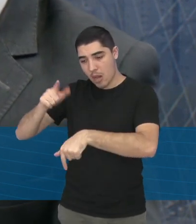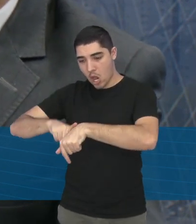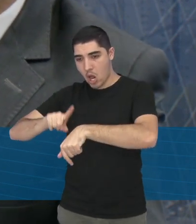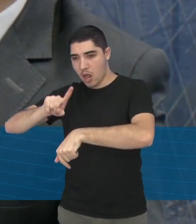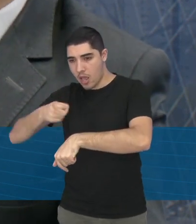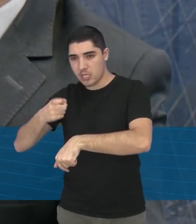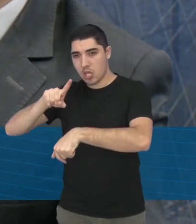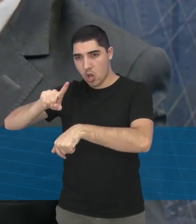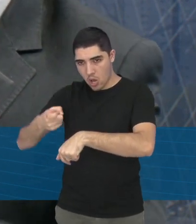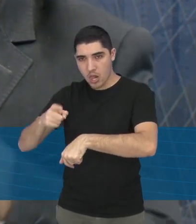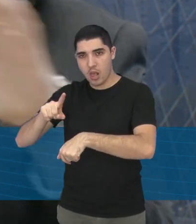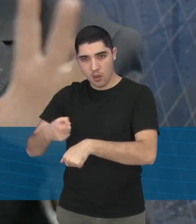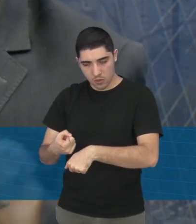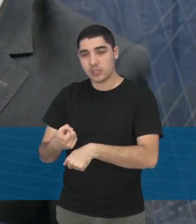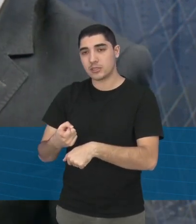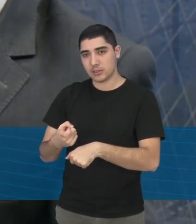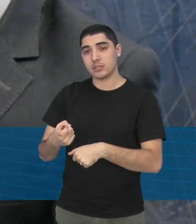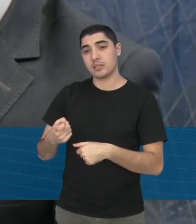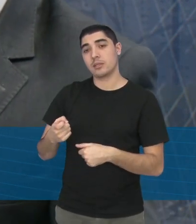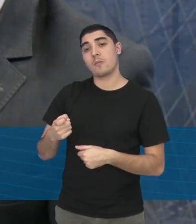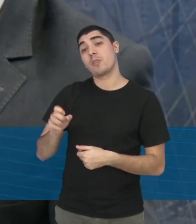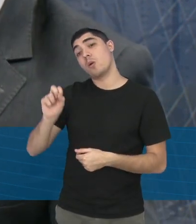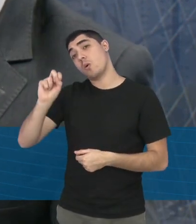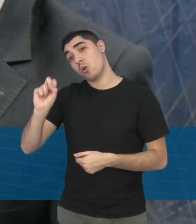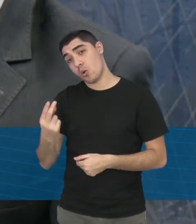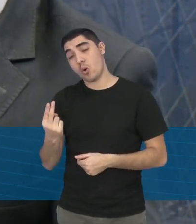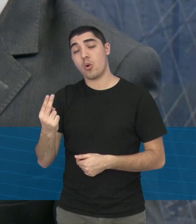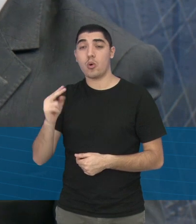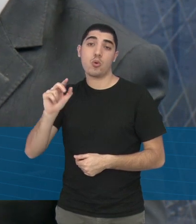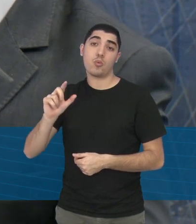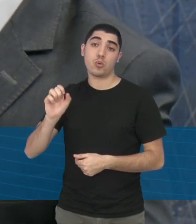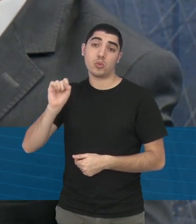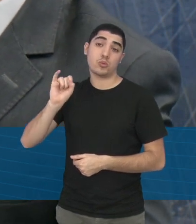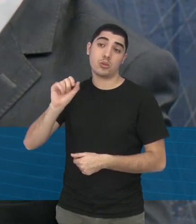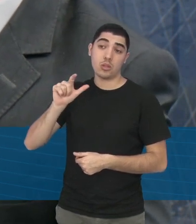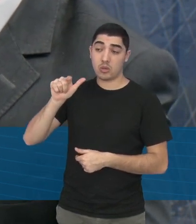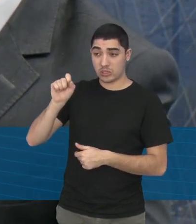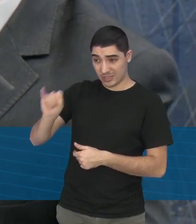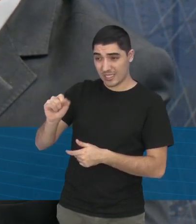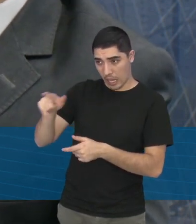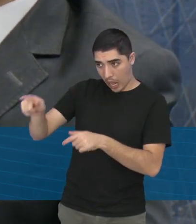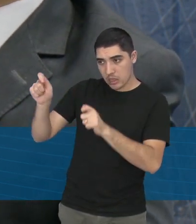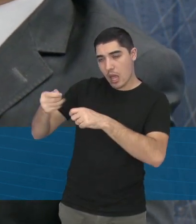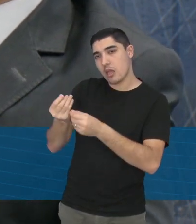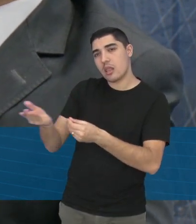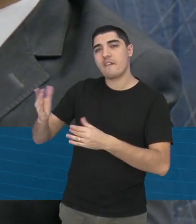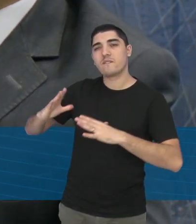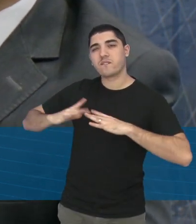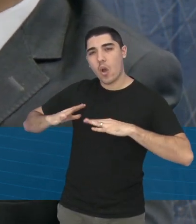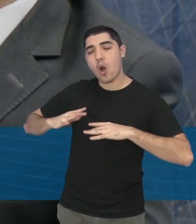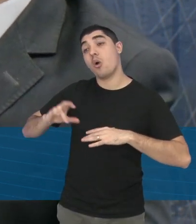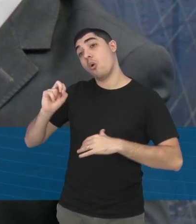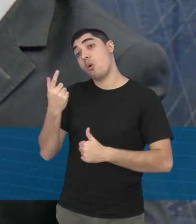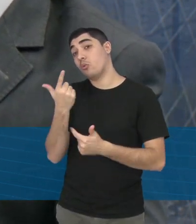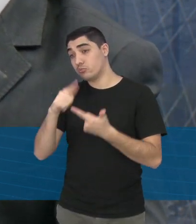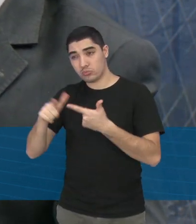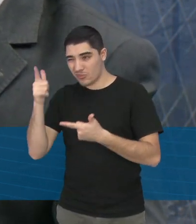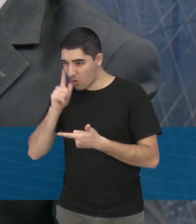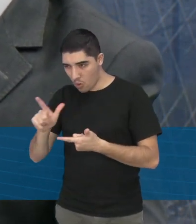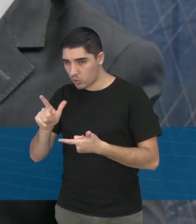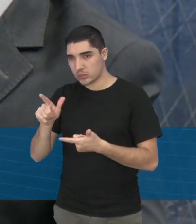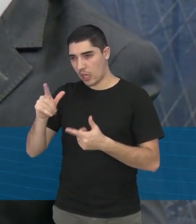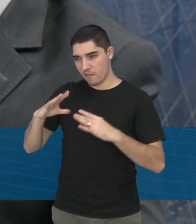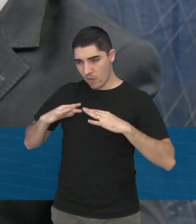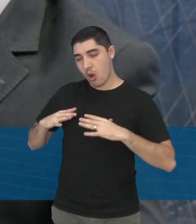jornada por redução de jornada subsequente, ou então no final você apura e paga horas extras. E tem um outro ponto também, que é